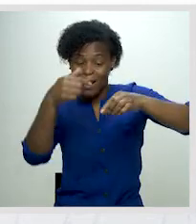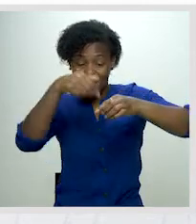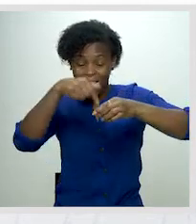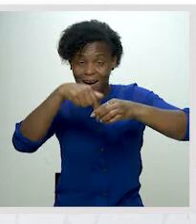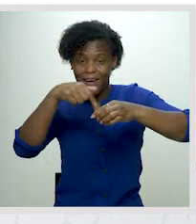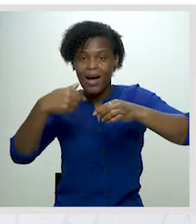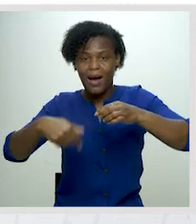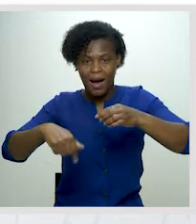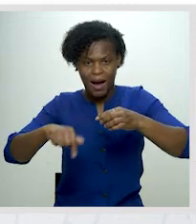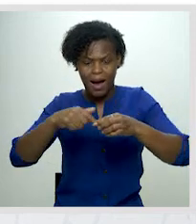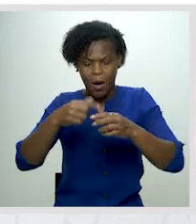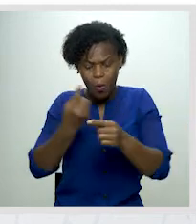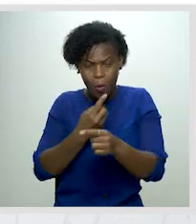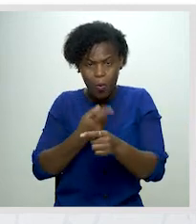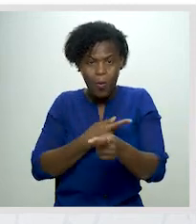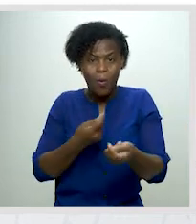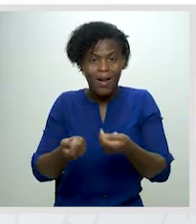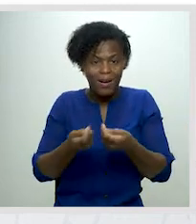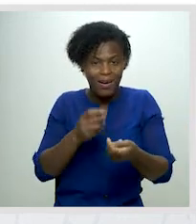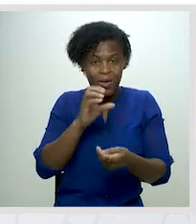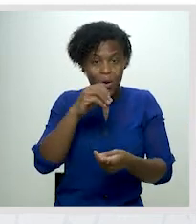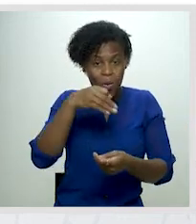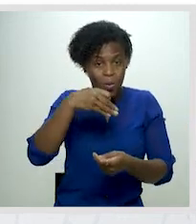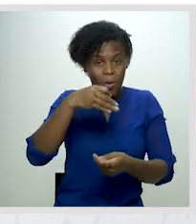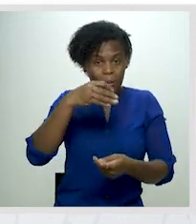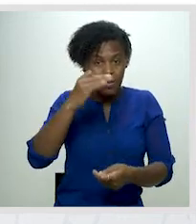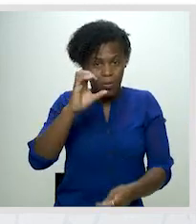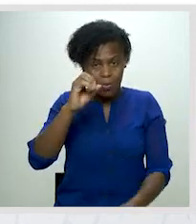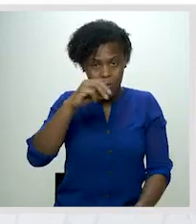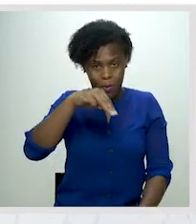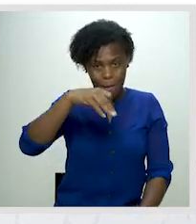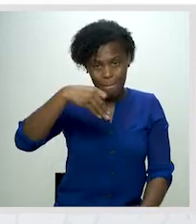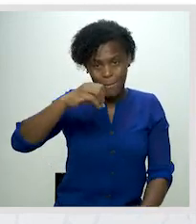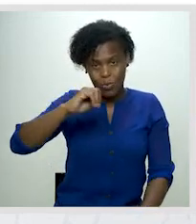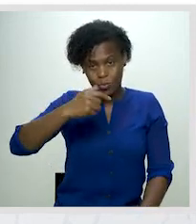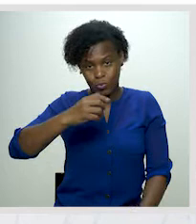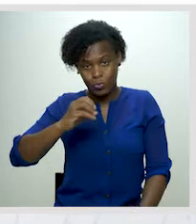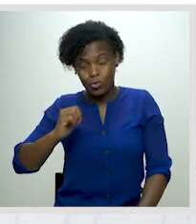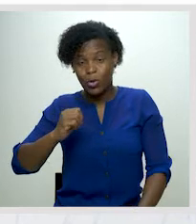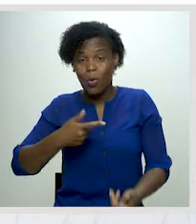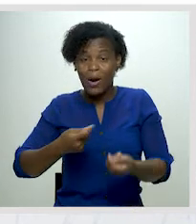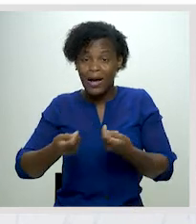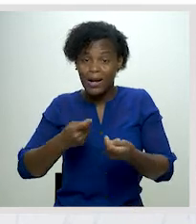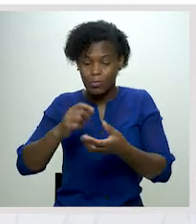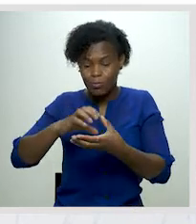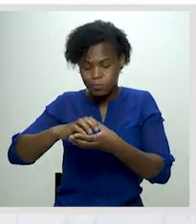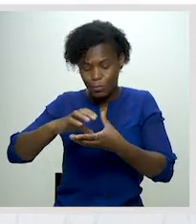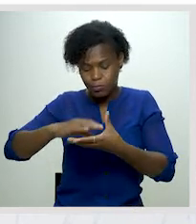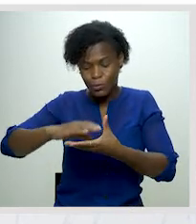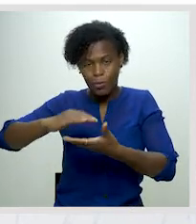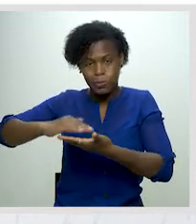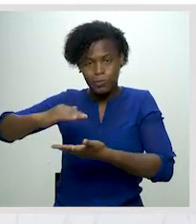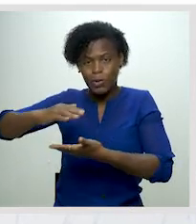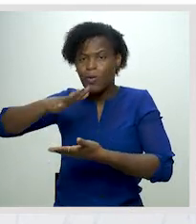aparelho, encontrou os compostos orgânicos acumulados. Então, de onde teriam